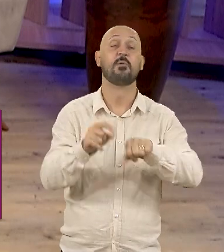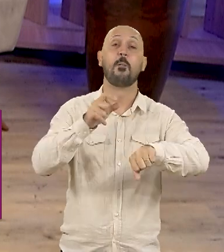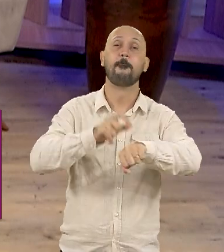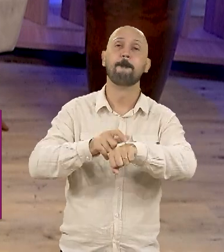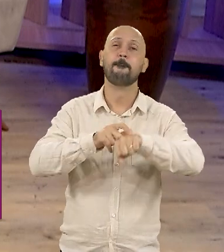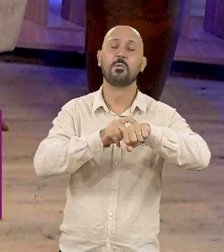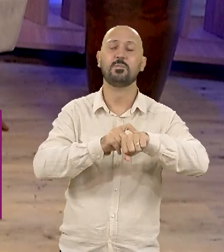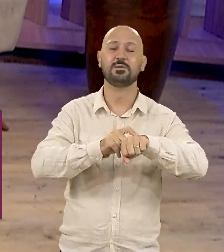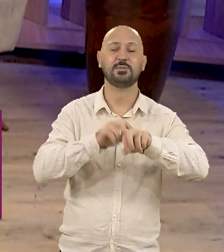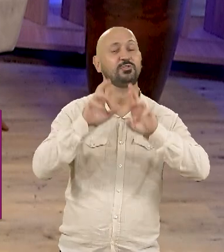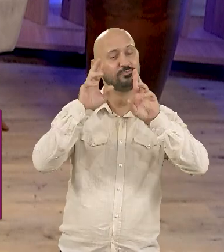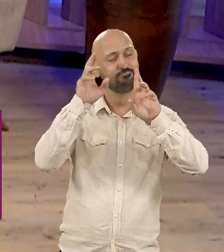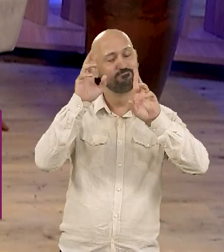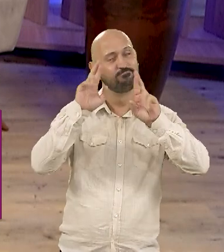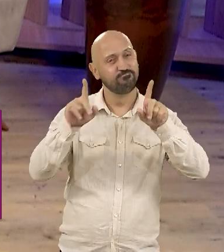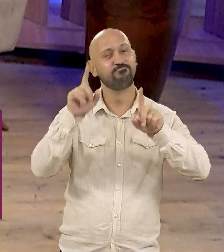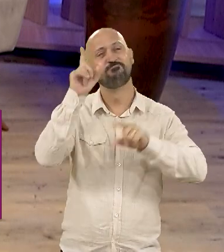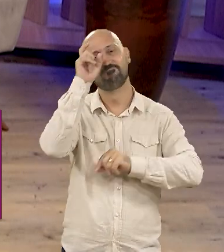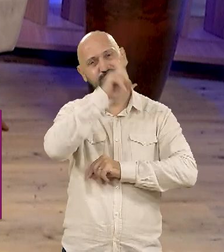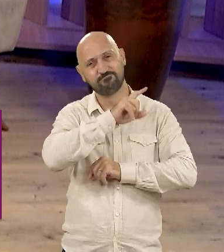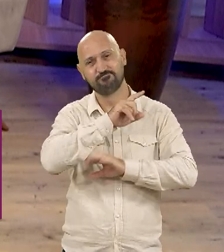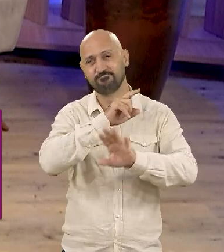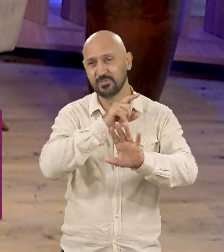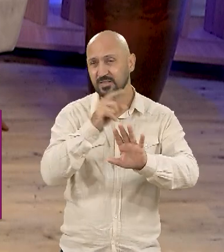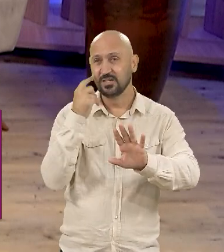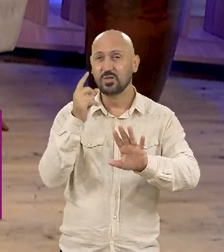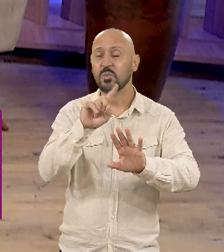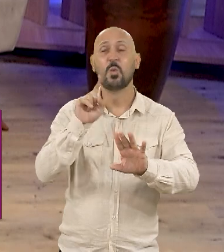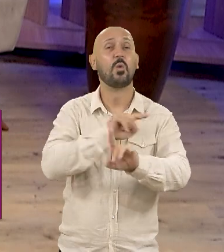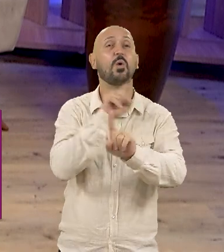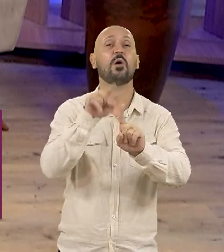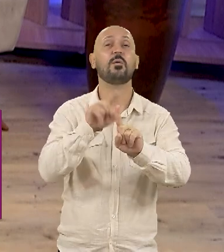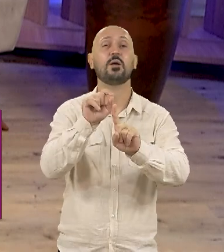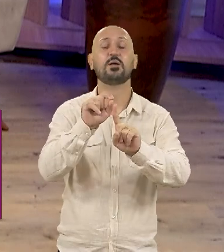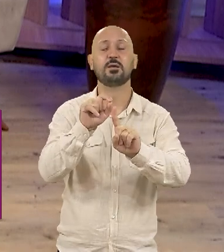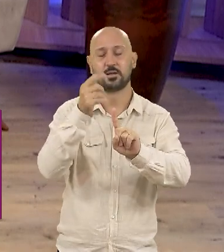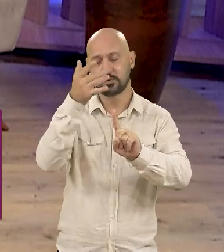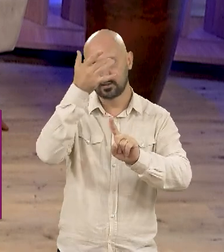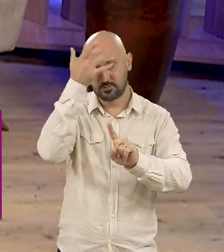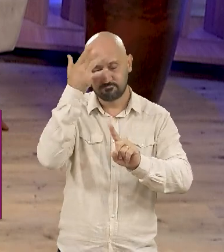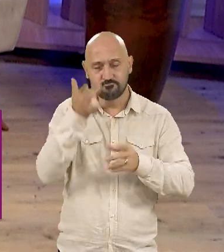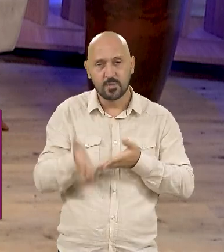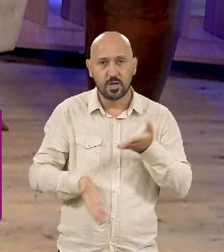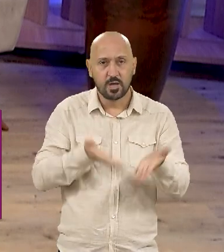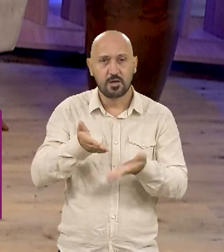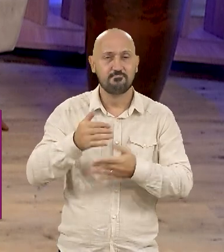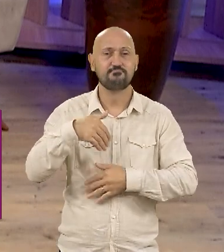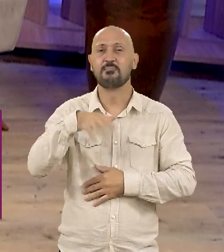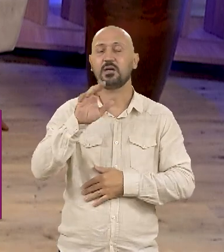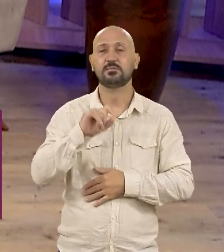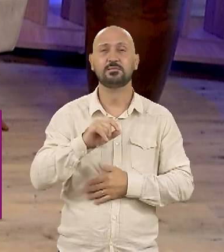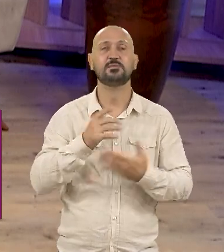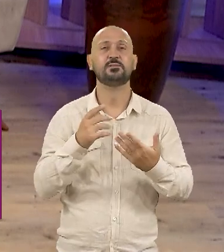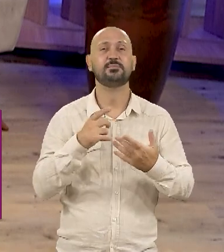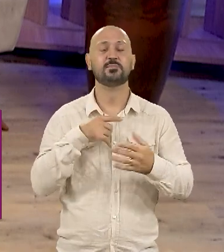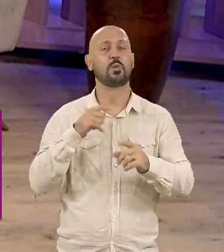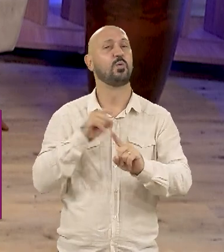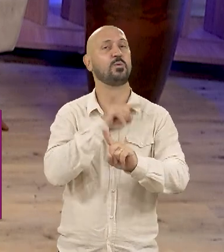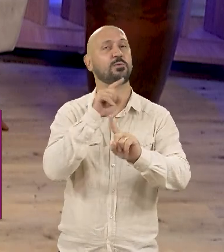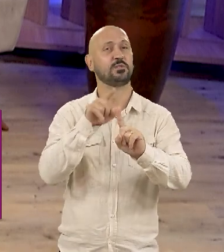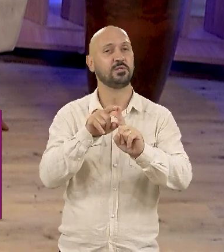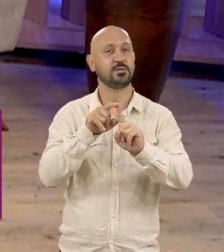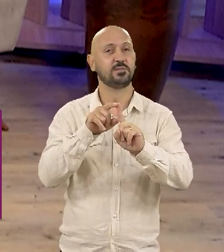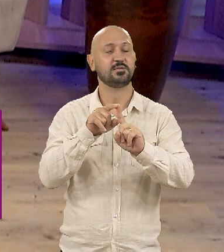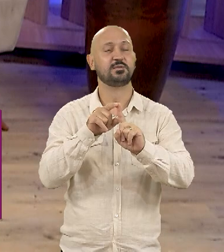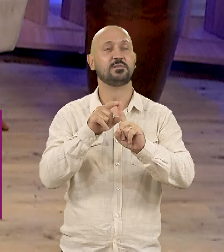uma psicoterapia, principalmente, né? O objetivo é a gente trazer ela para a realidade. Então ele pode